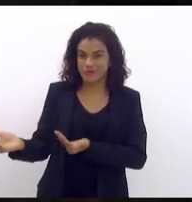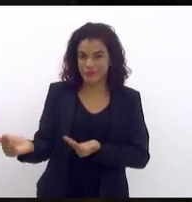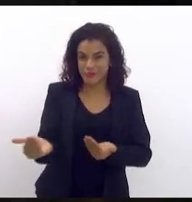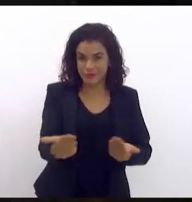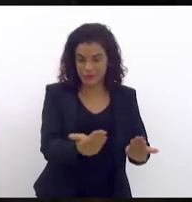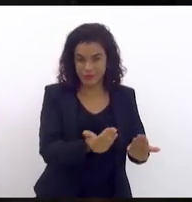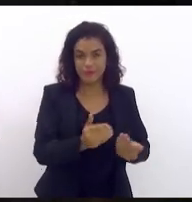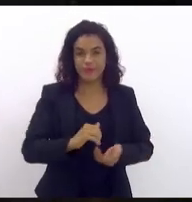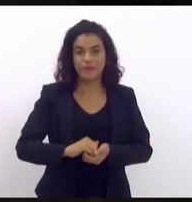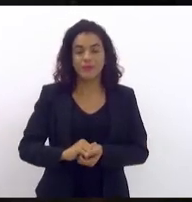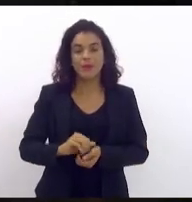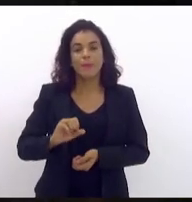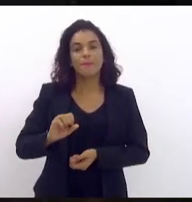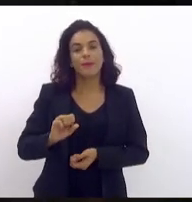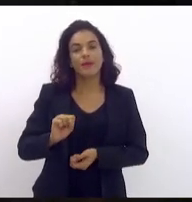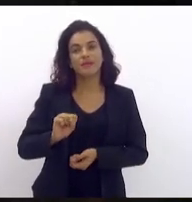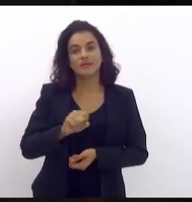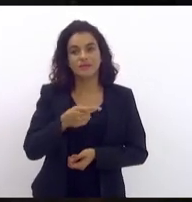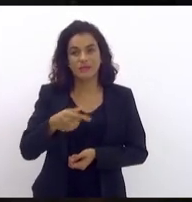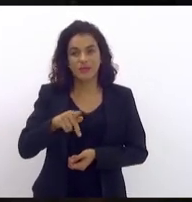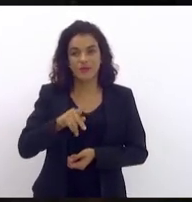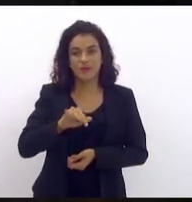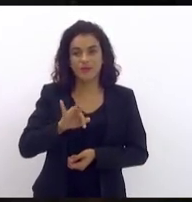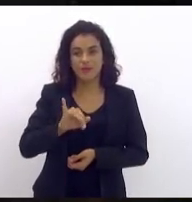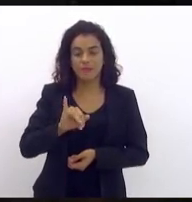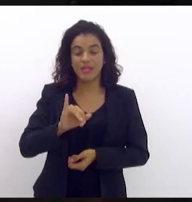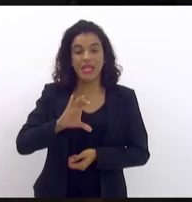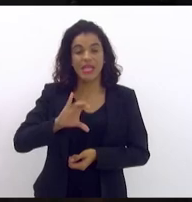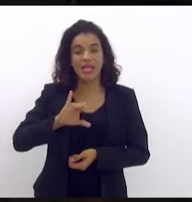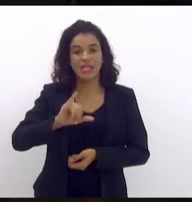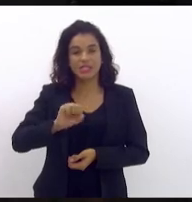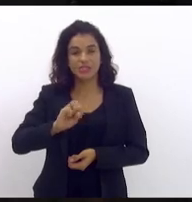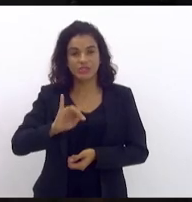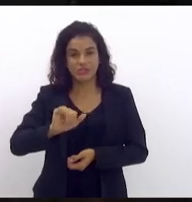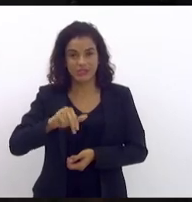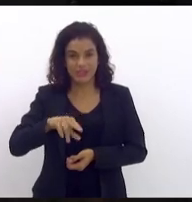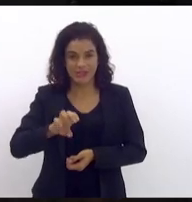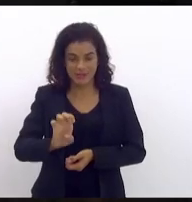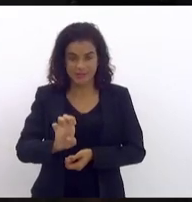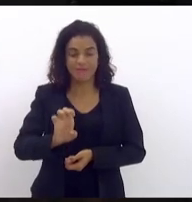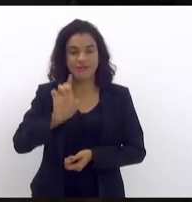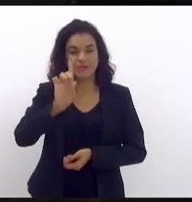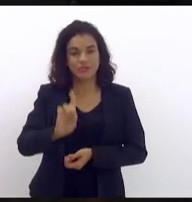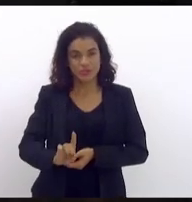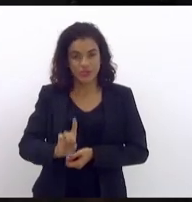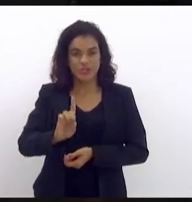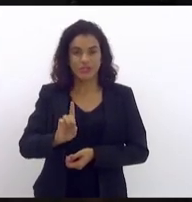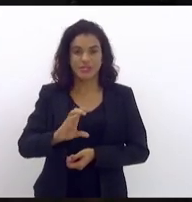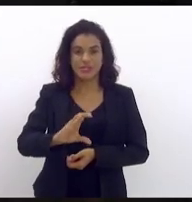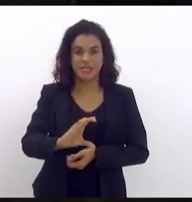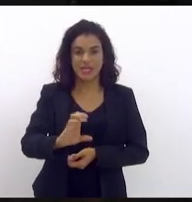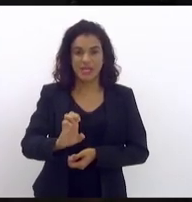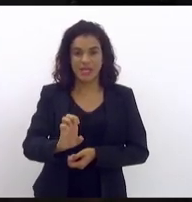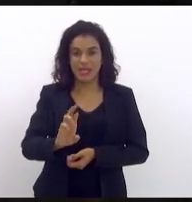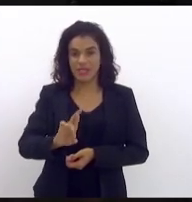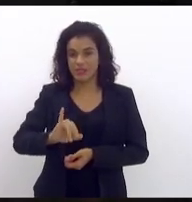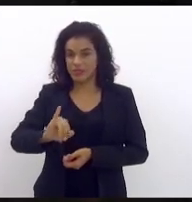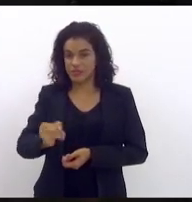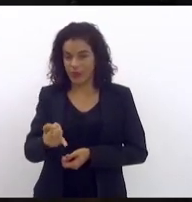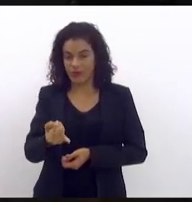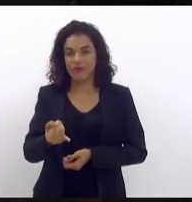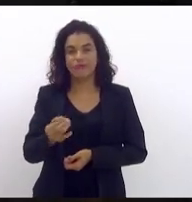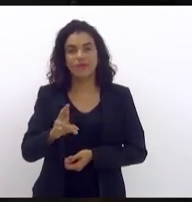vereador de São Fideles Cristiane Meireles diretora do CRJ de Ricardo